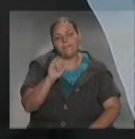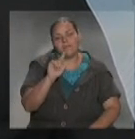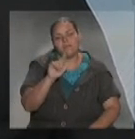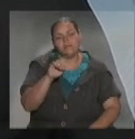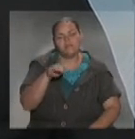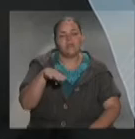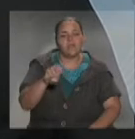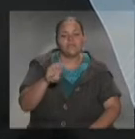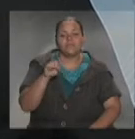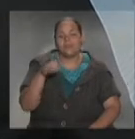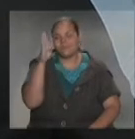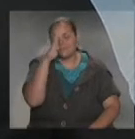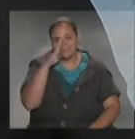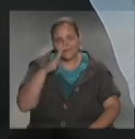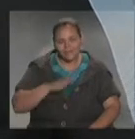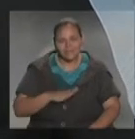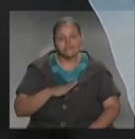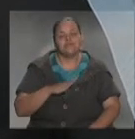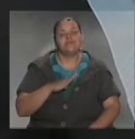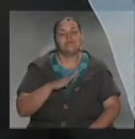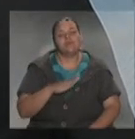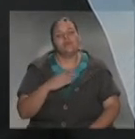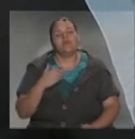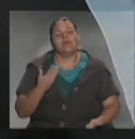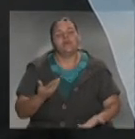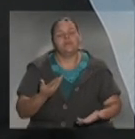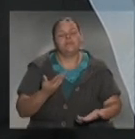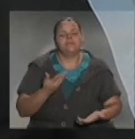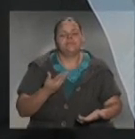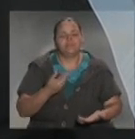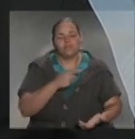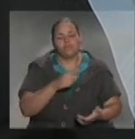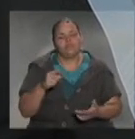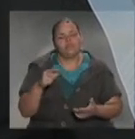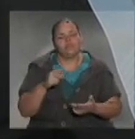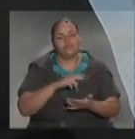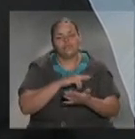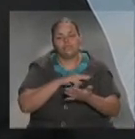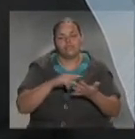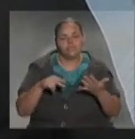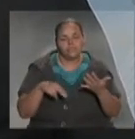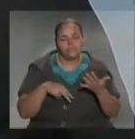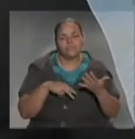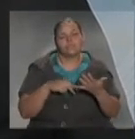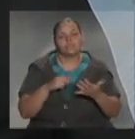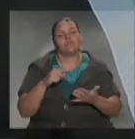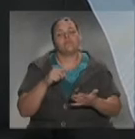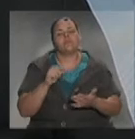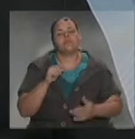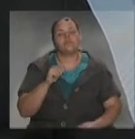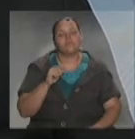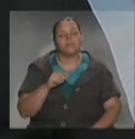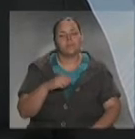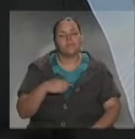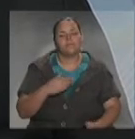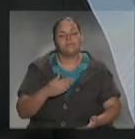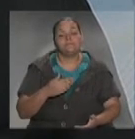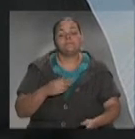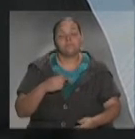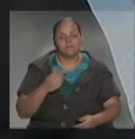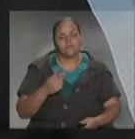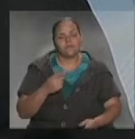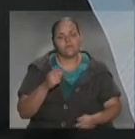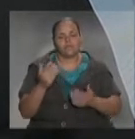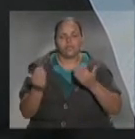Brasil ainda está muito incipiente na adoção dos métodos, né, que são considerados